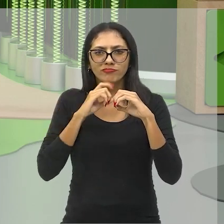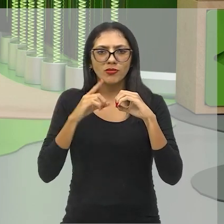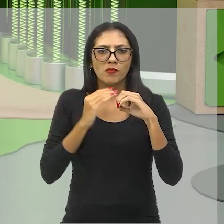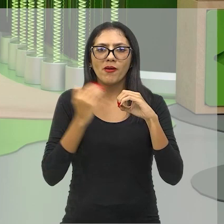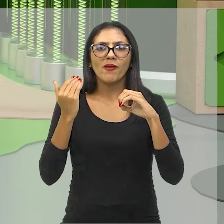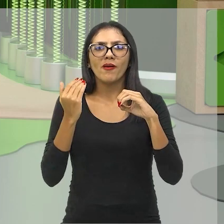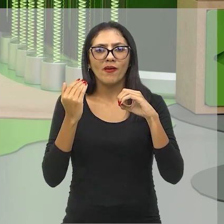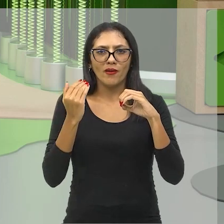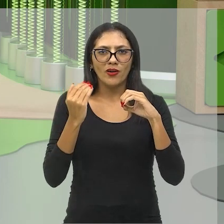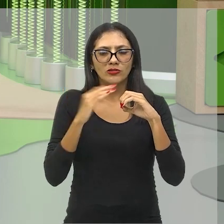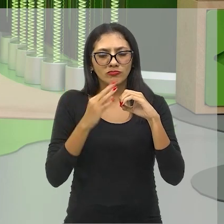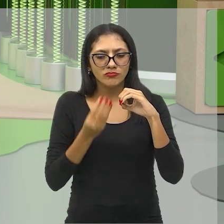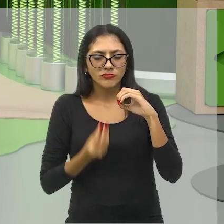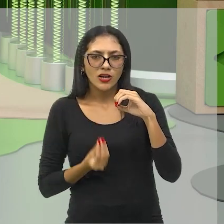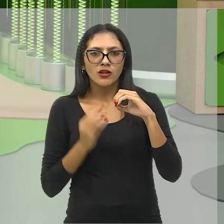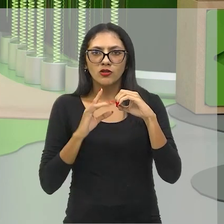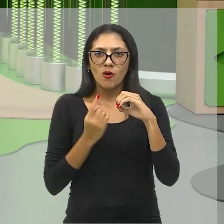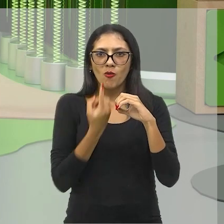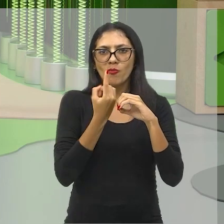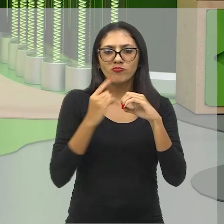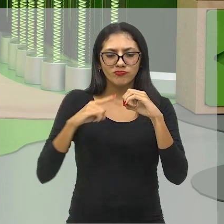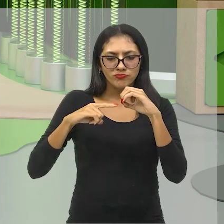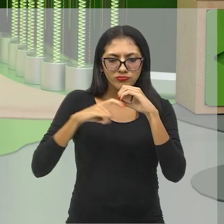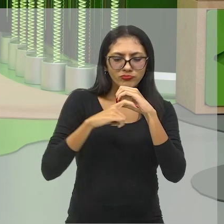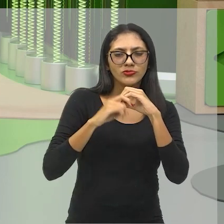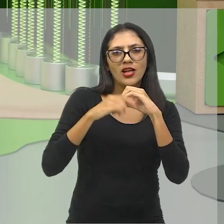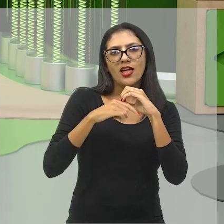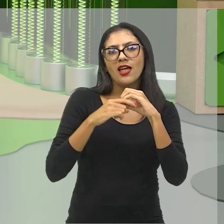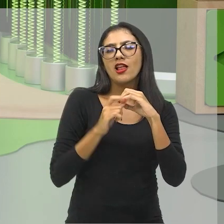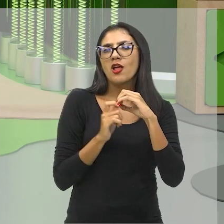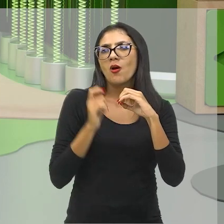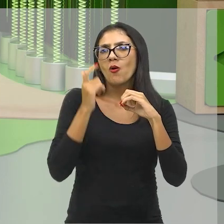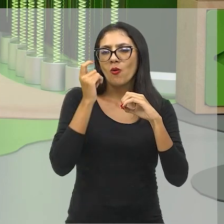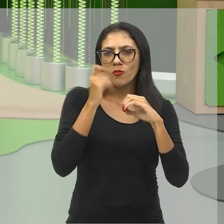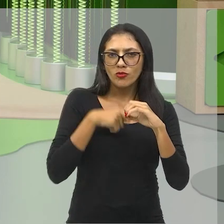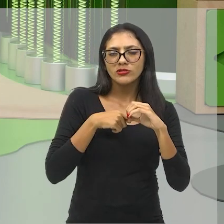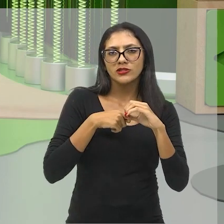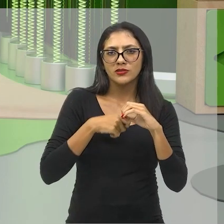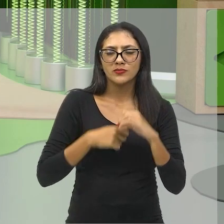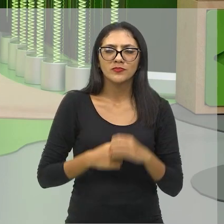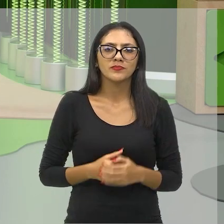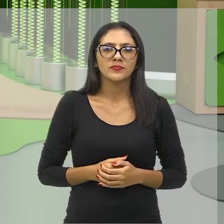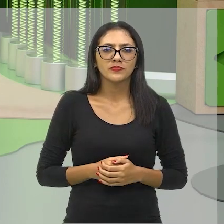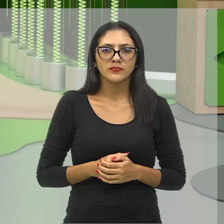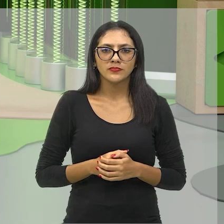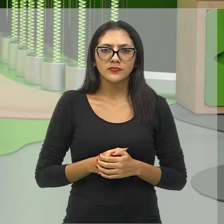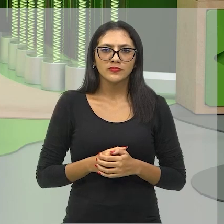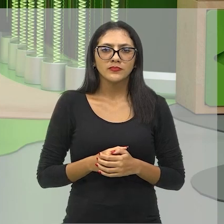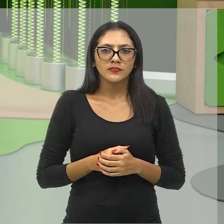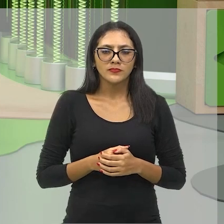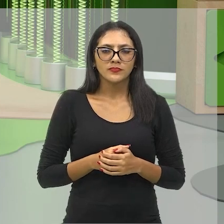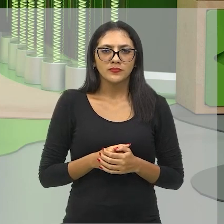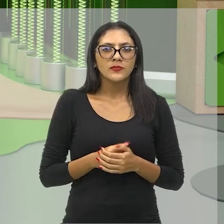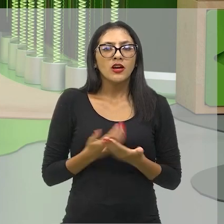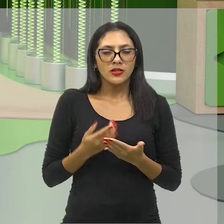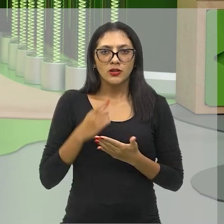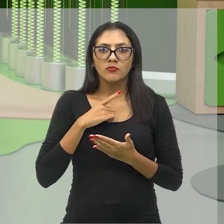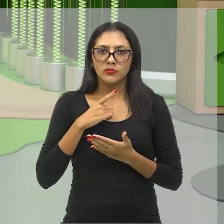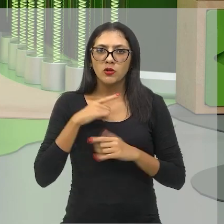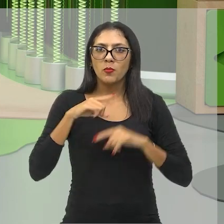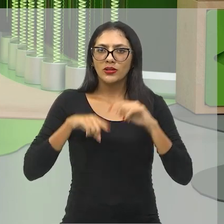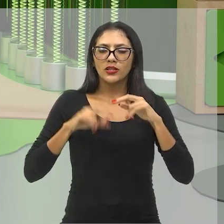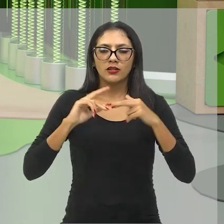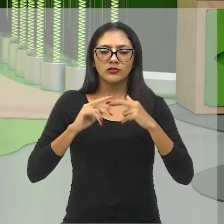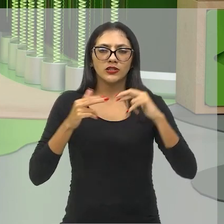vai fecundar essa célula, né, vai fecundar esse óvulo. Então, a gente tem ali o espermatozoide que